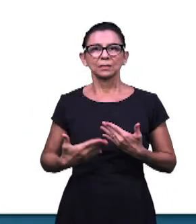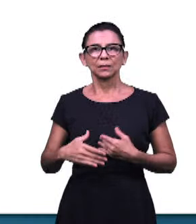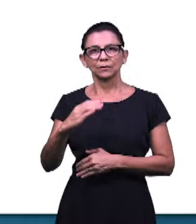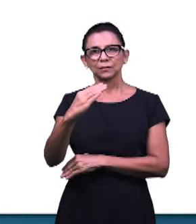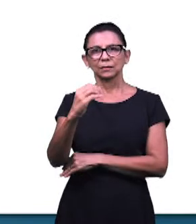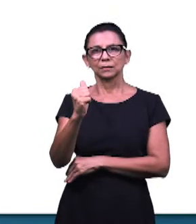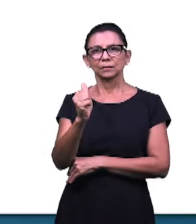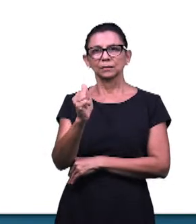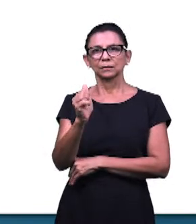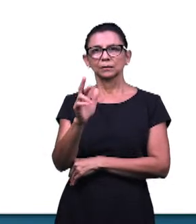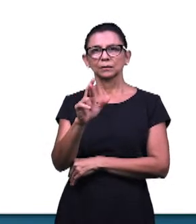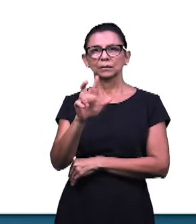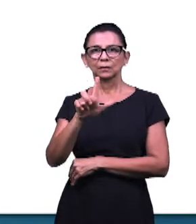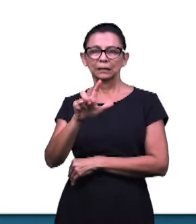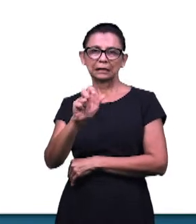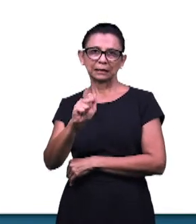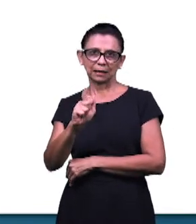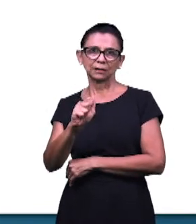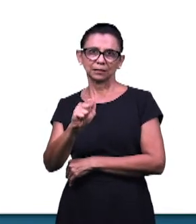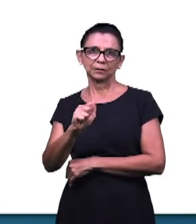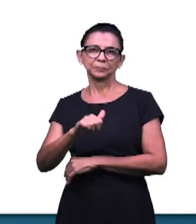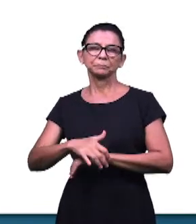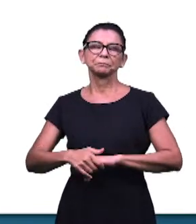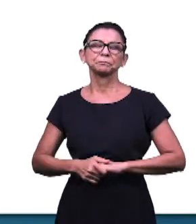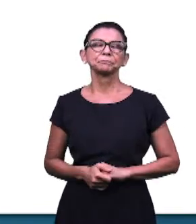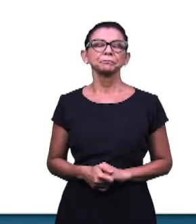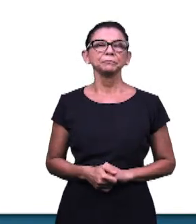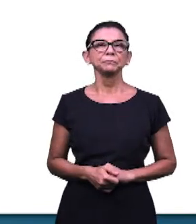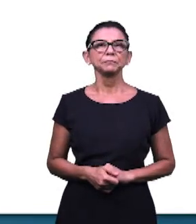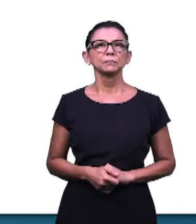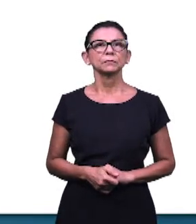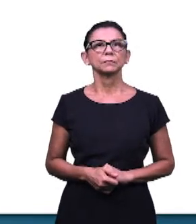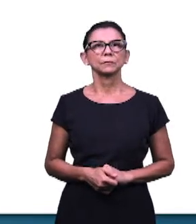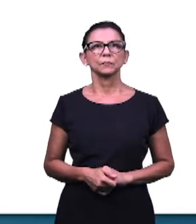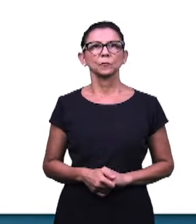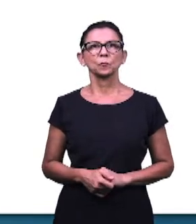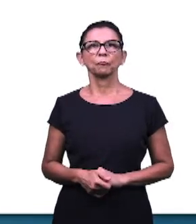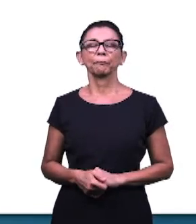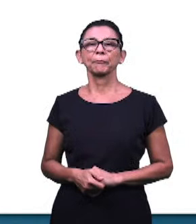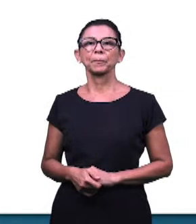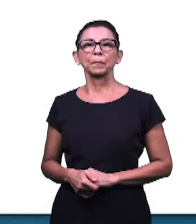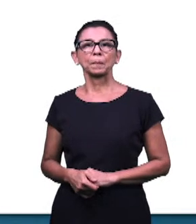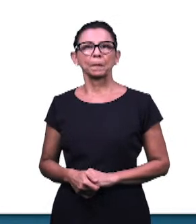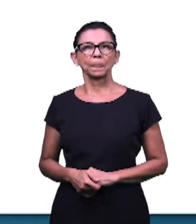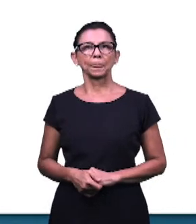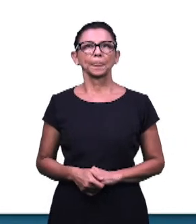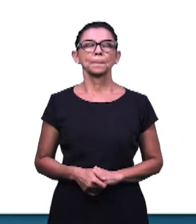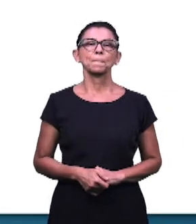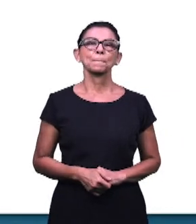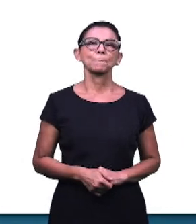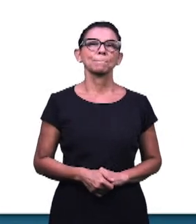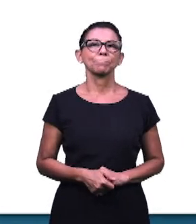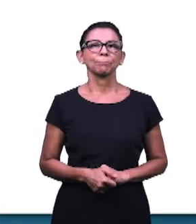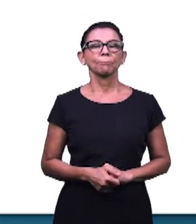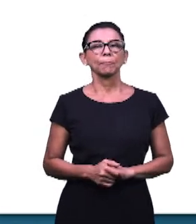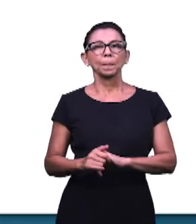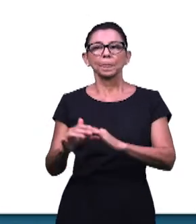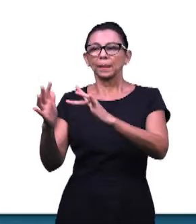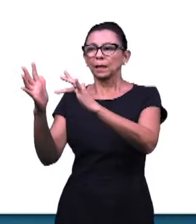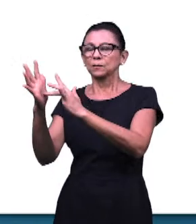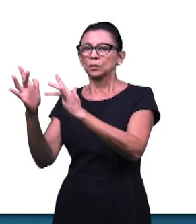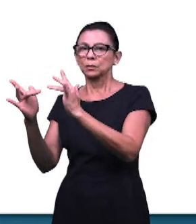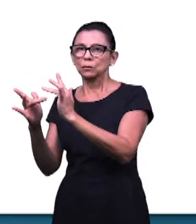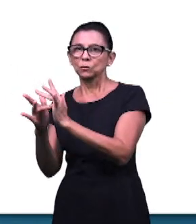Carla Rojas, é o sobrenome da irmã. E ela escreveu dizendo assim: a relação que